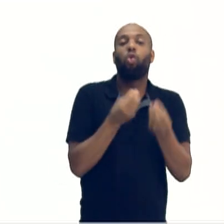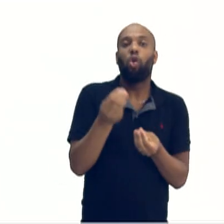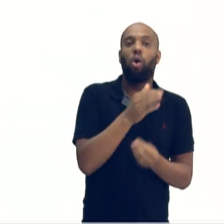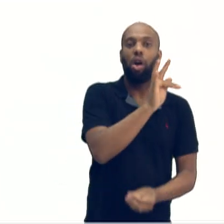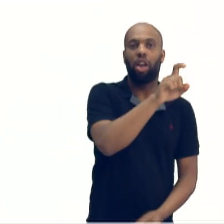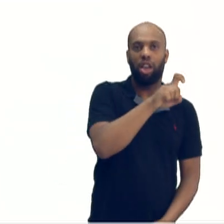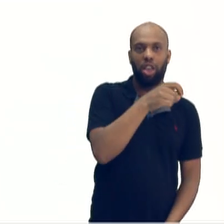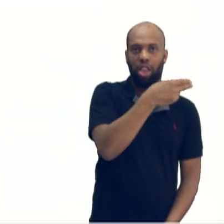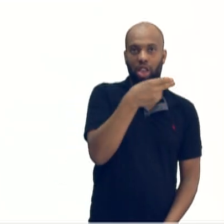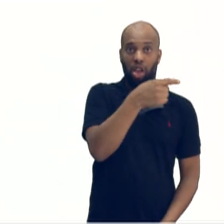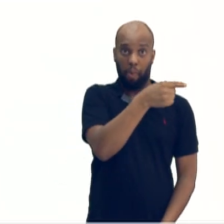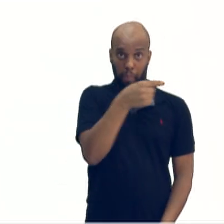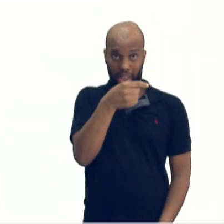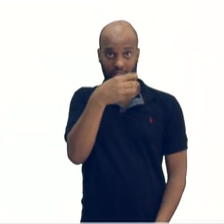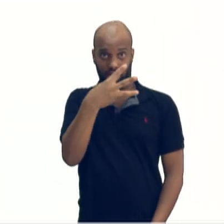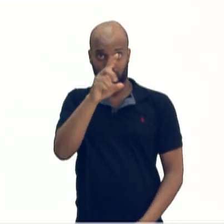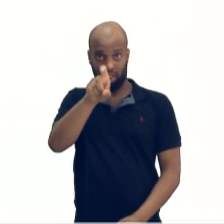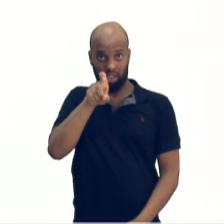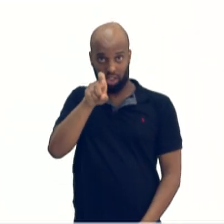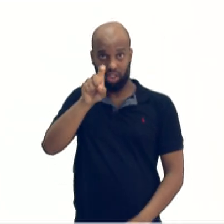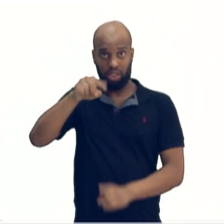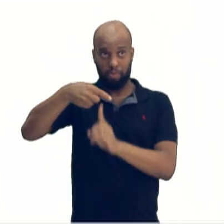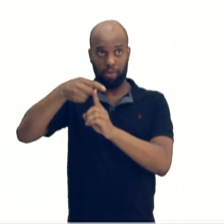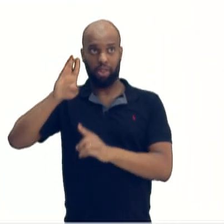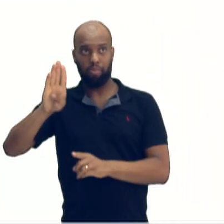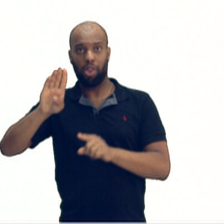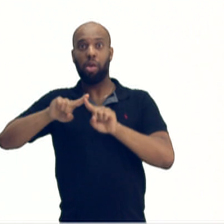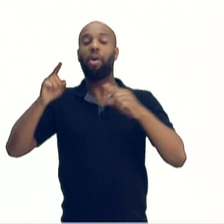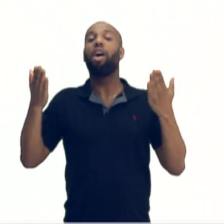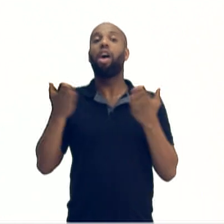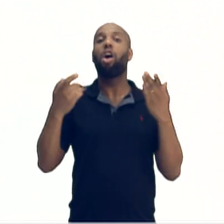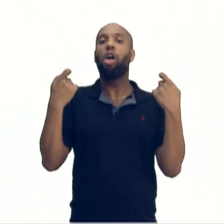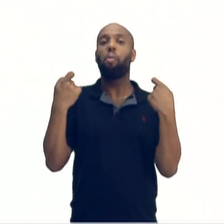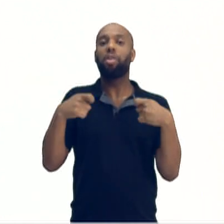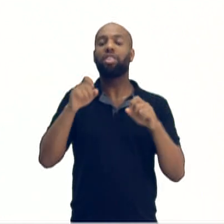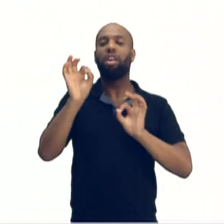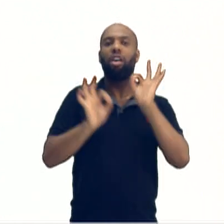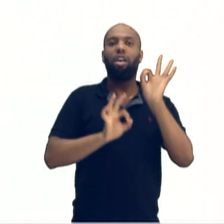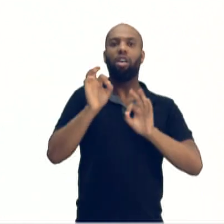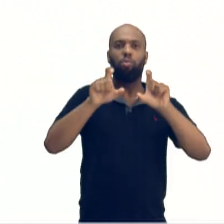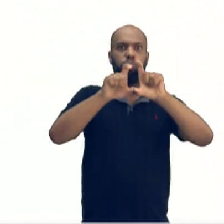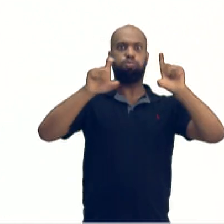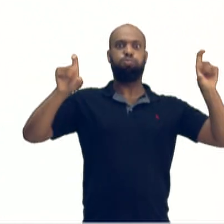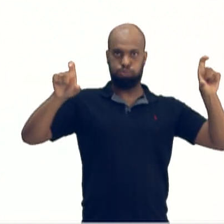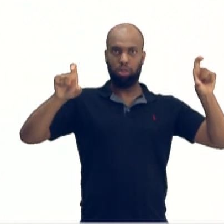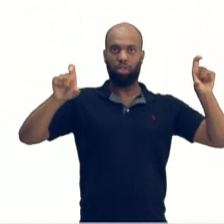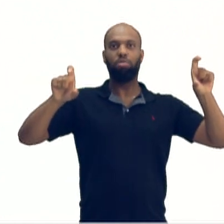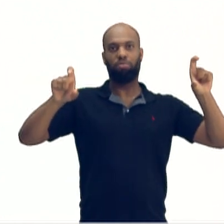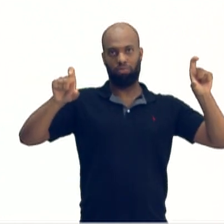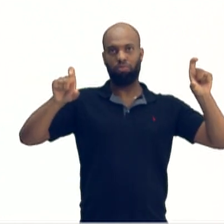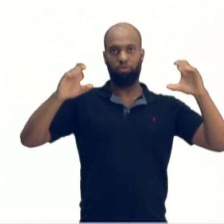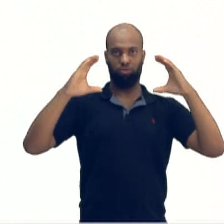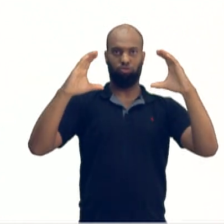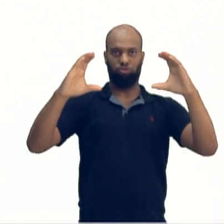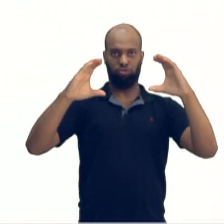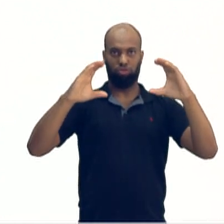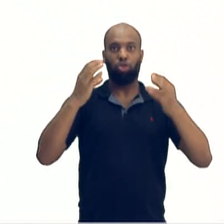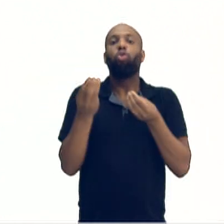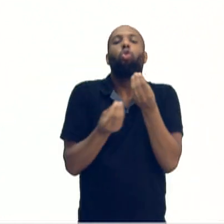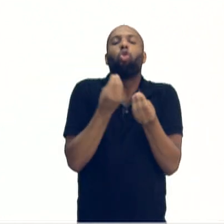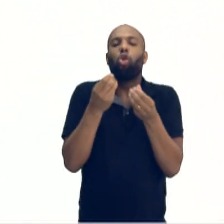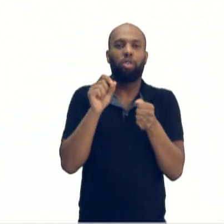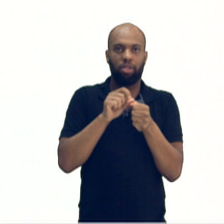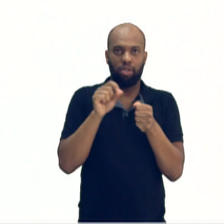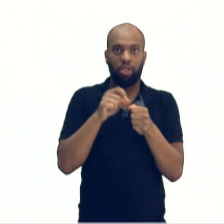menos 3x mais b. Mas a gente precisa montar a equação, tá certo? A nossa função. Então, o que a gente vai fazer